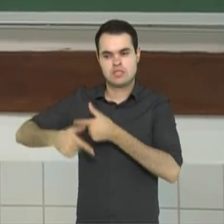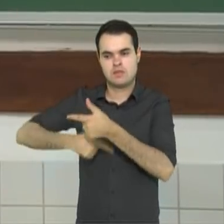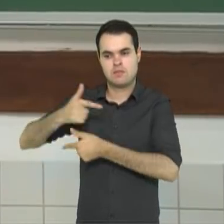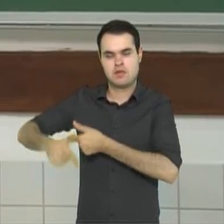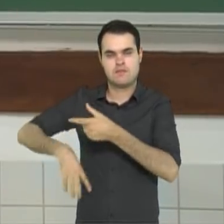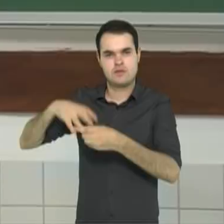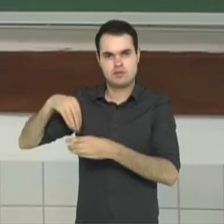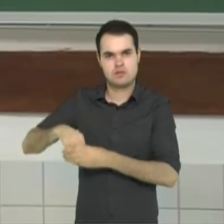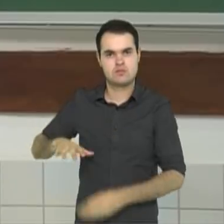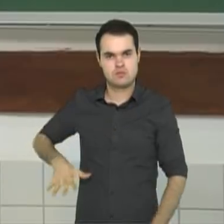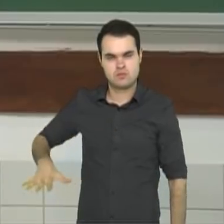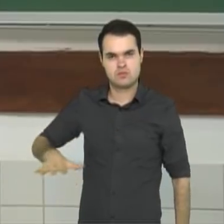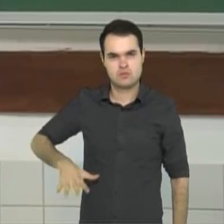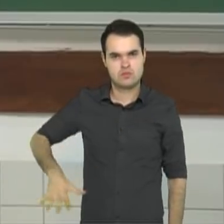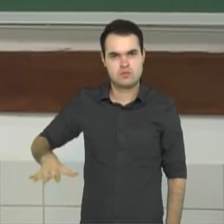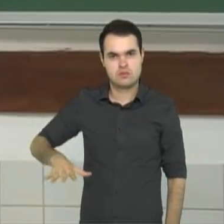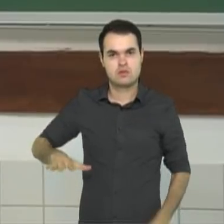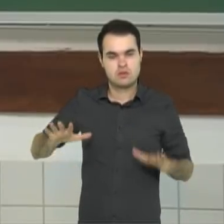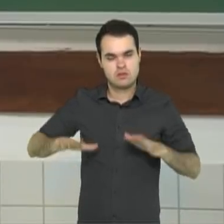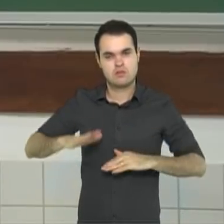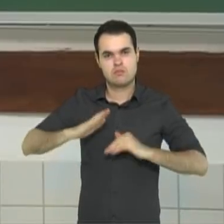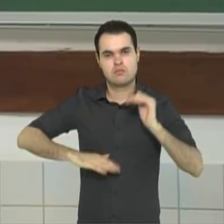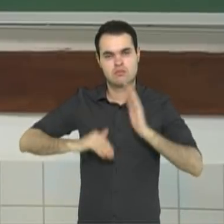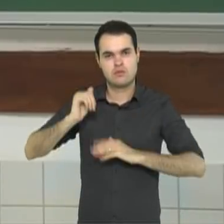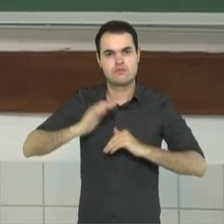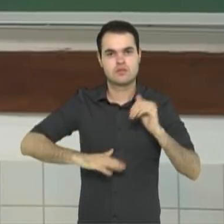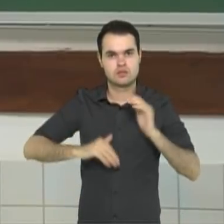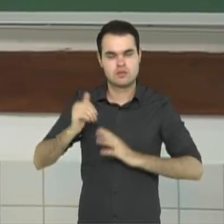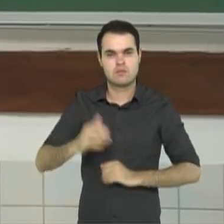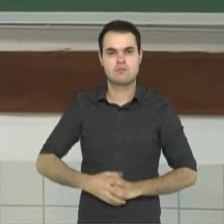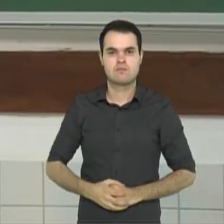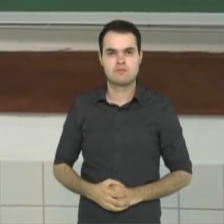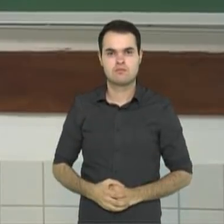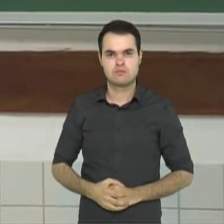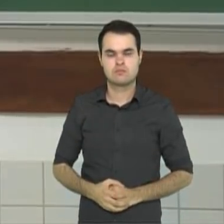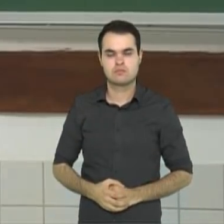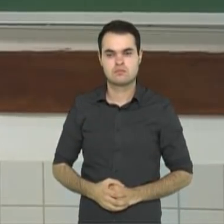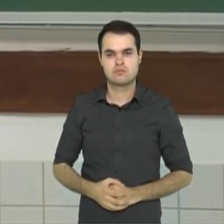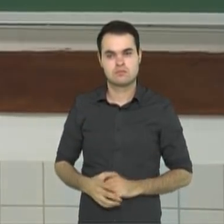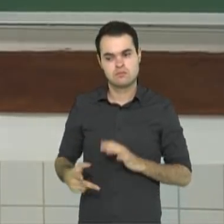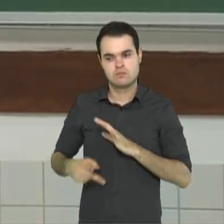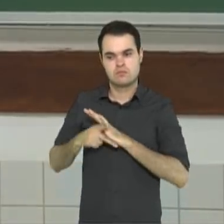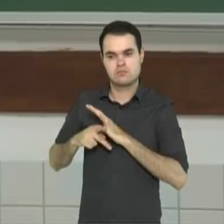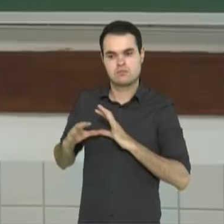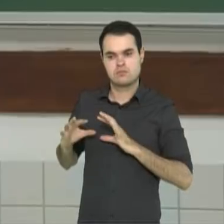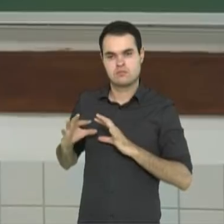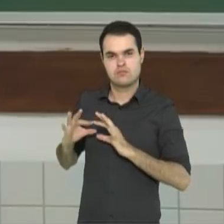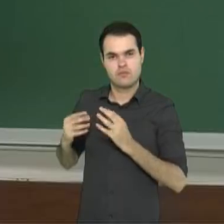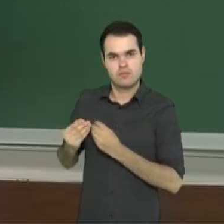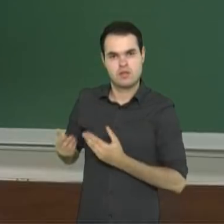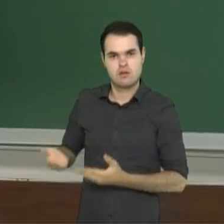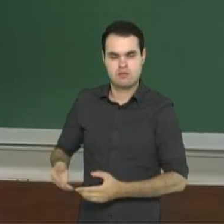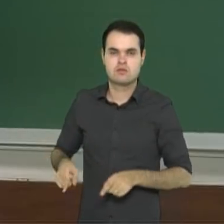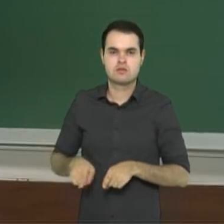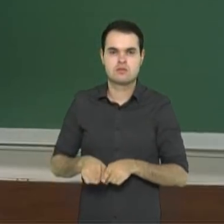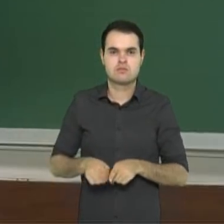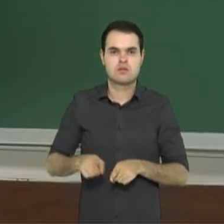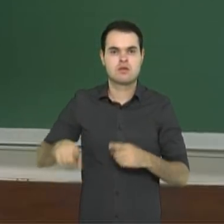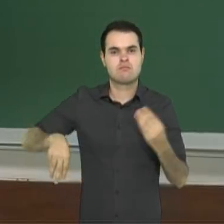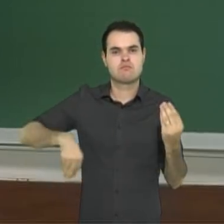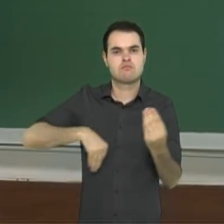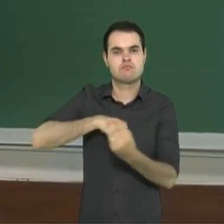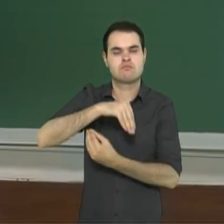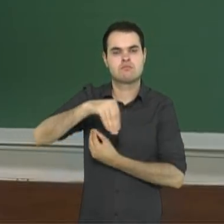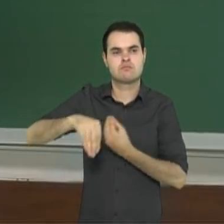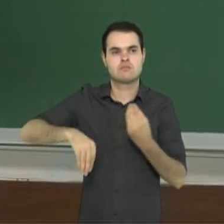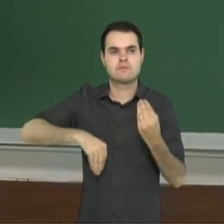charques. Então, aquilo virou uma profissão familiar, inclusive. E a miscigenação, claro, né,